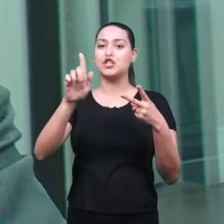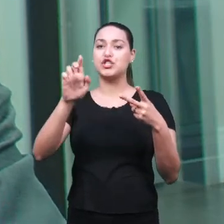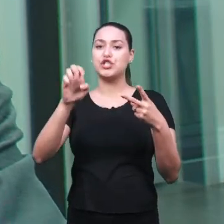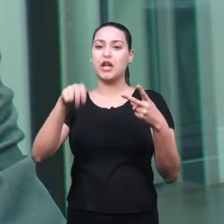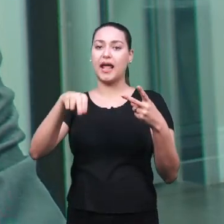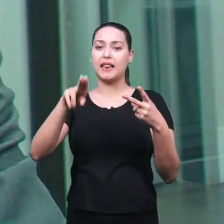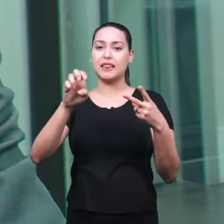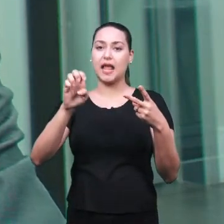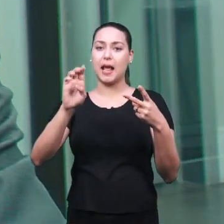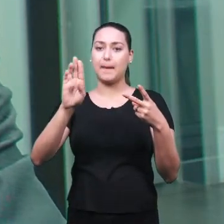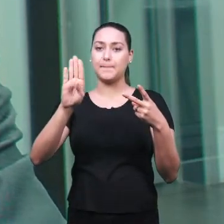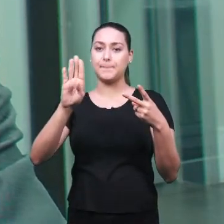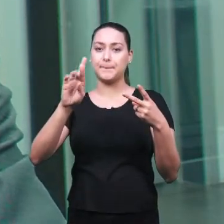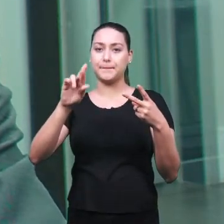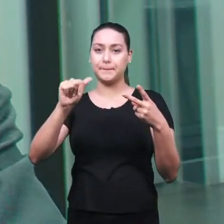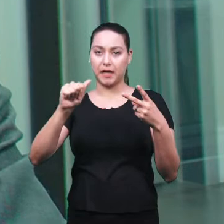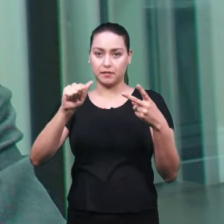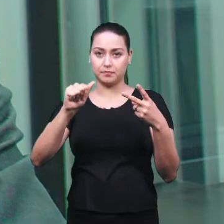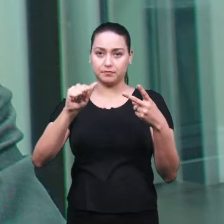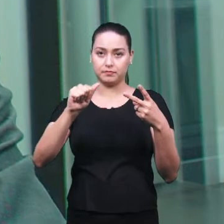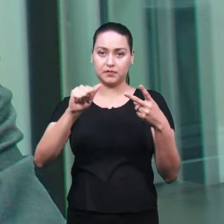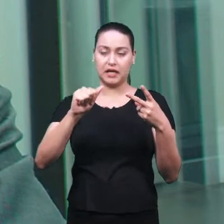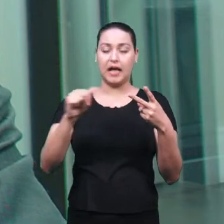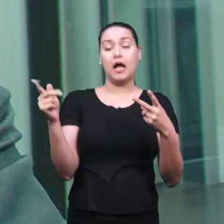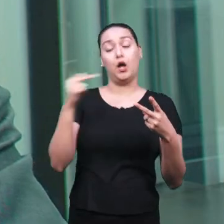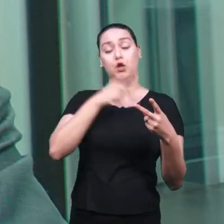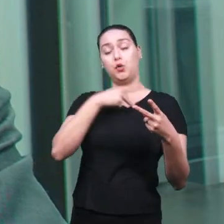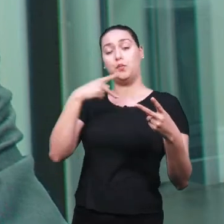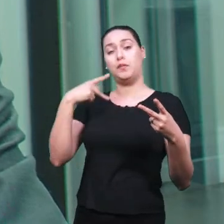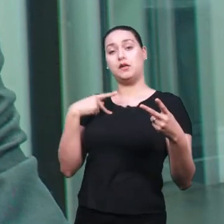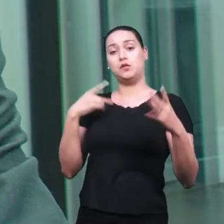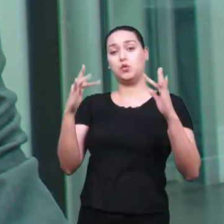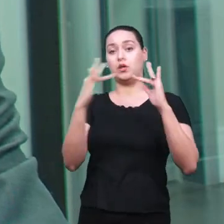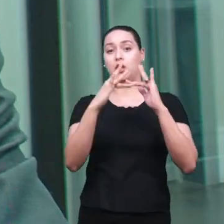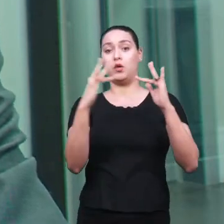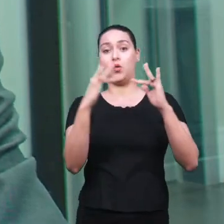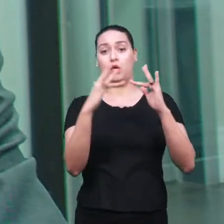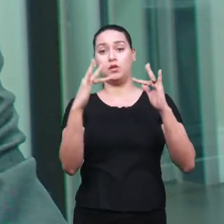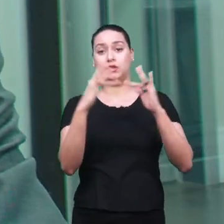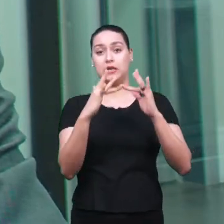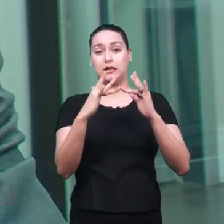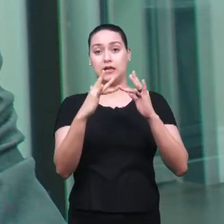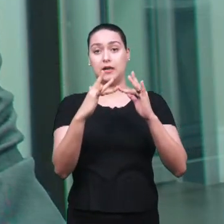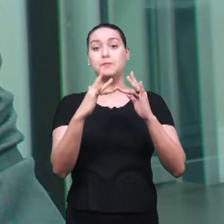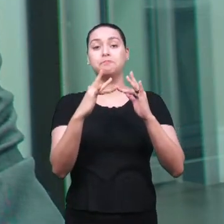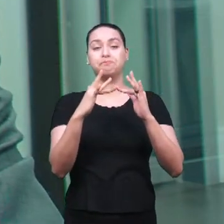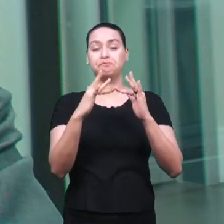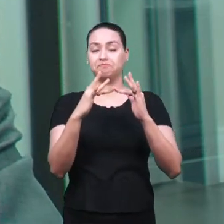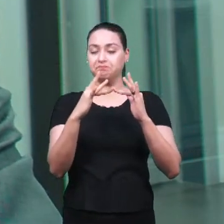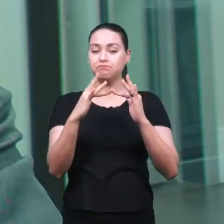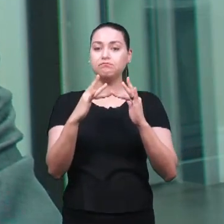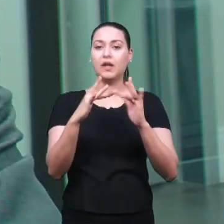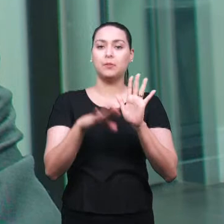um pastor de Itália, que está ligado à coordenação de Alemanha, que regularmente assiste em